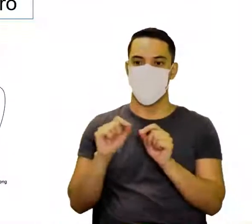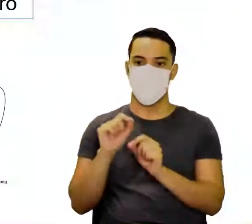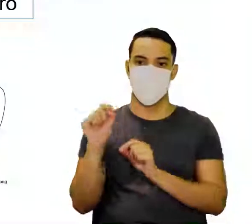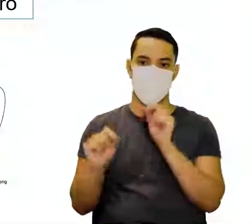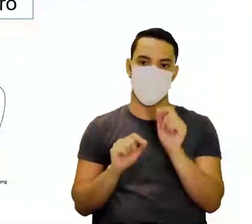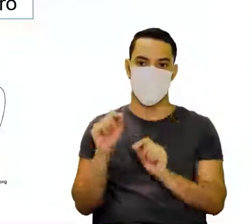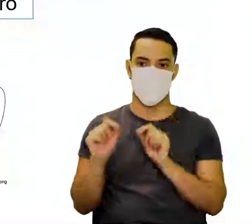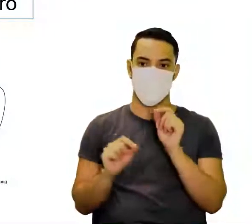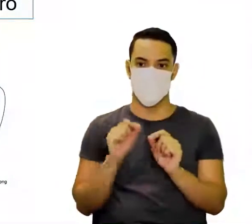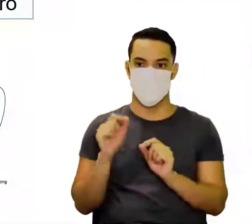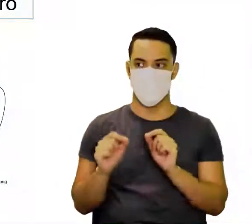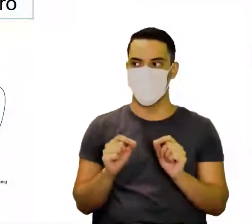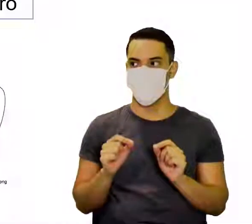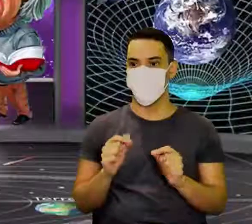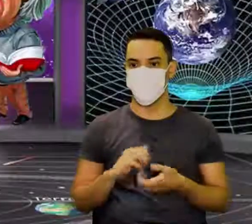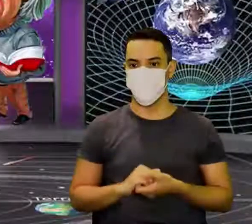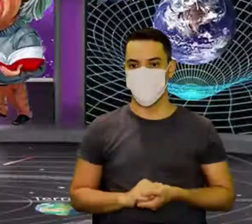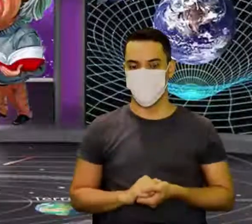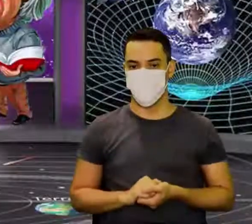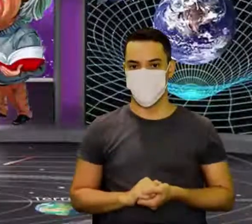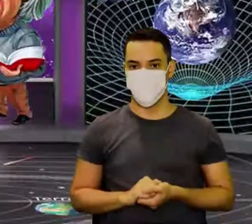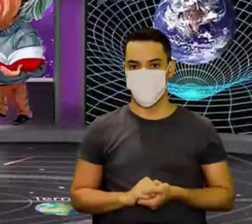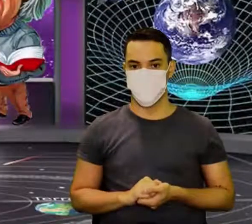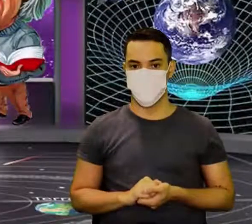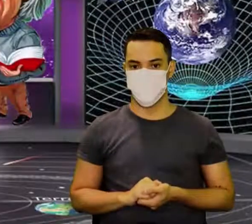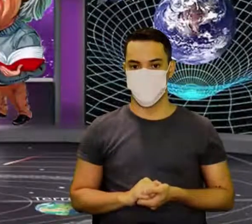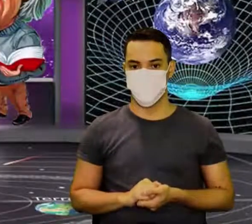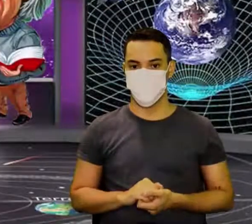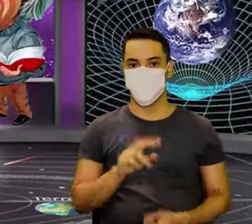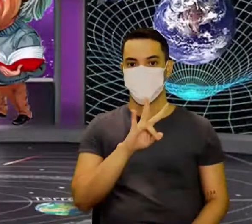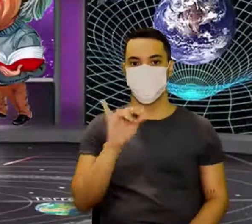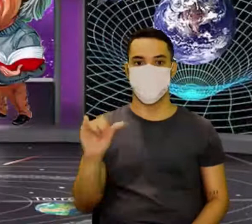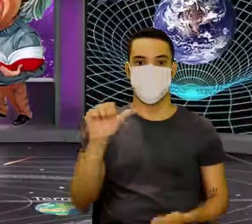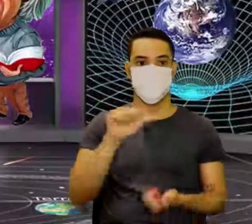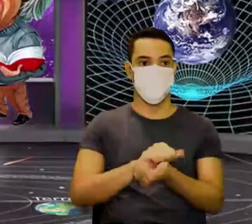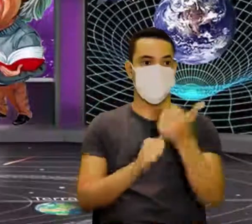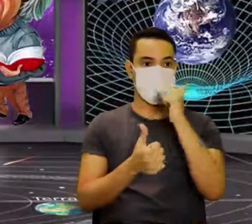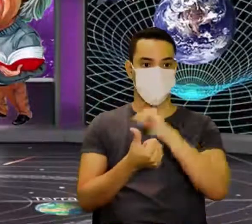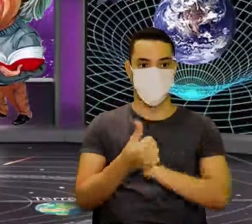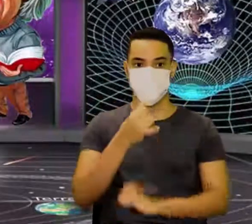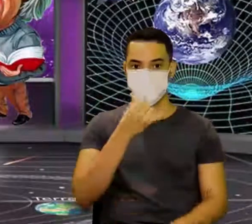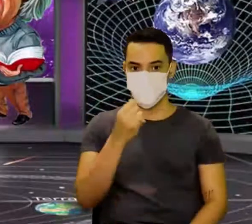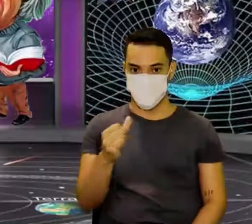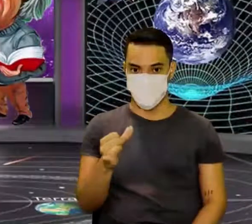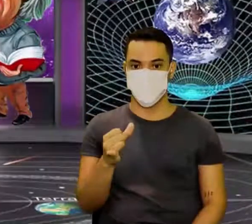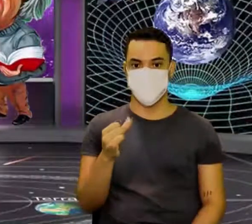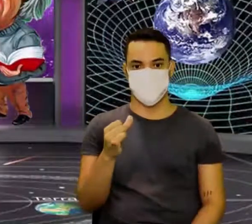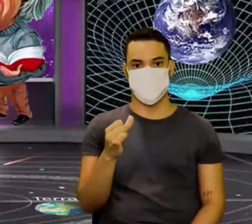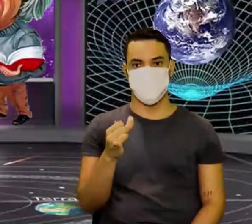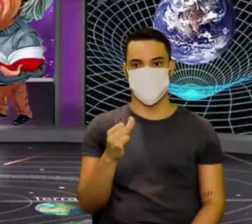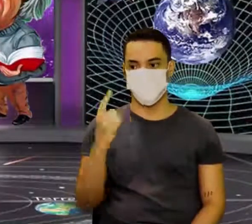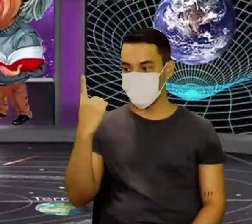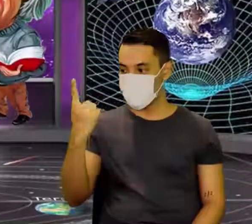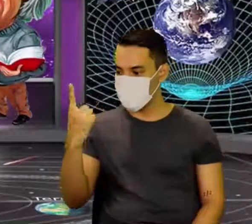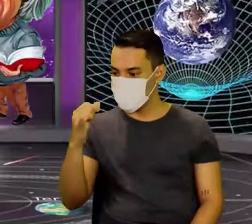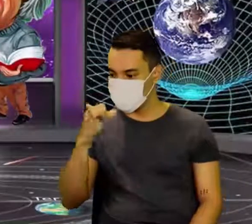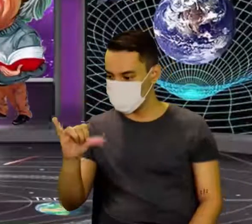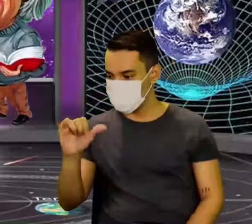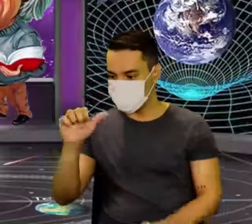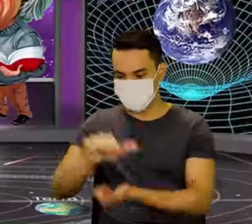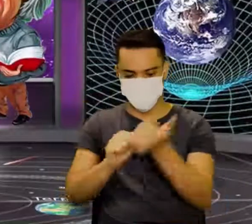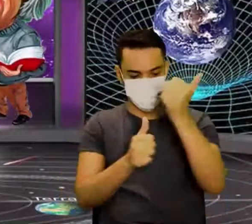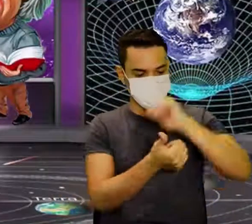gerador, pessoal, bota aqui comigo. O gerador ele vai converter um tipo de energia em energia elétrica, ok? Então,